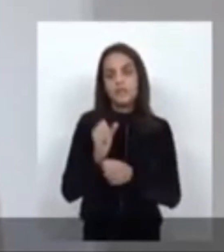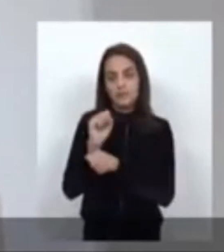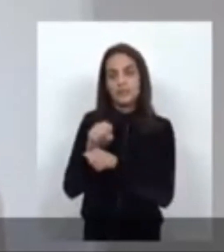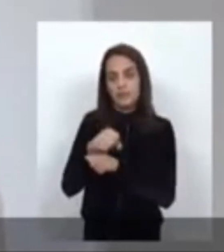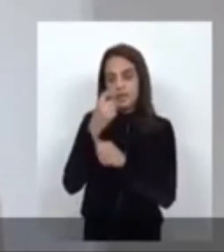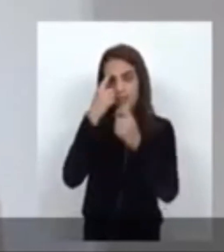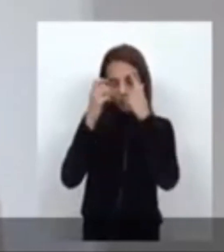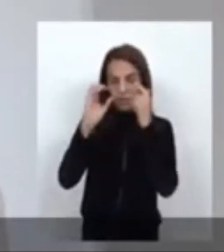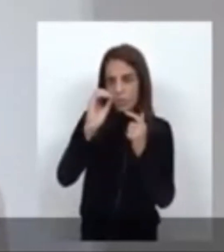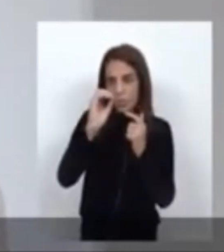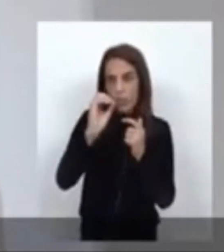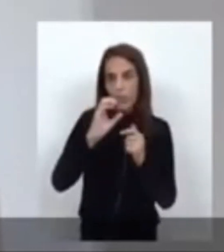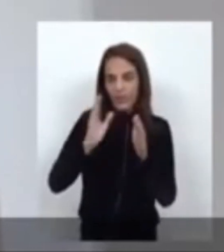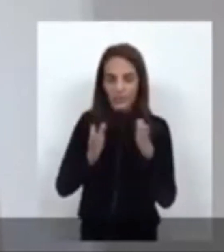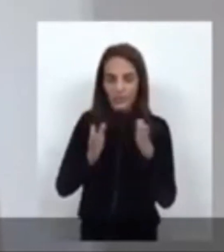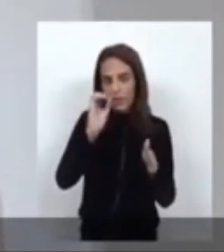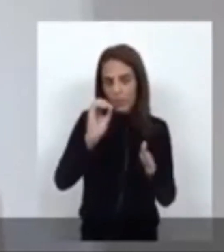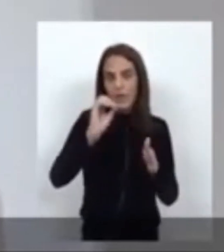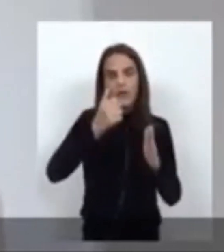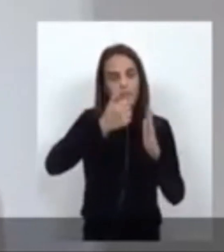Então, ele participa do processo, se